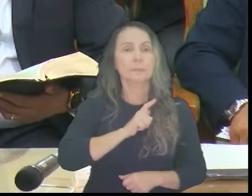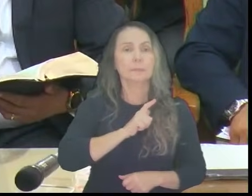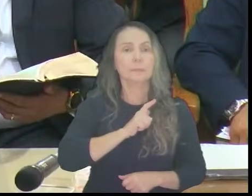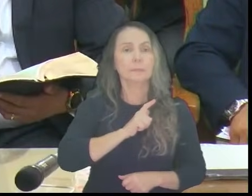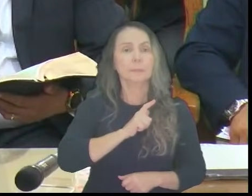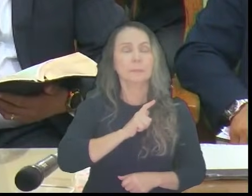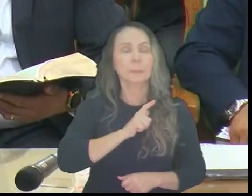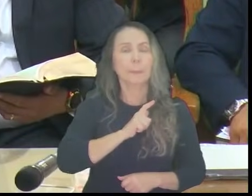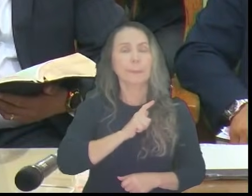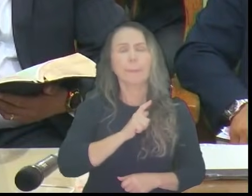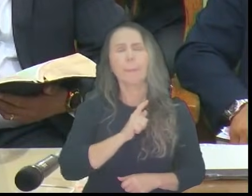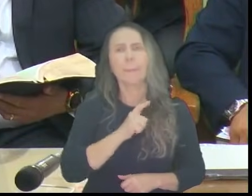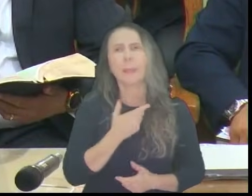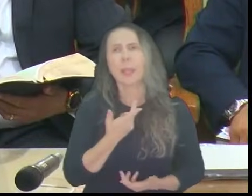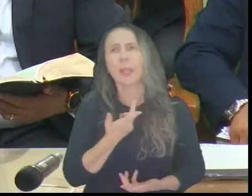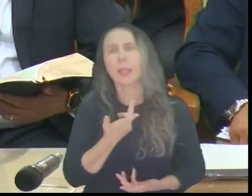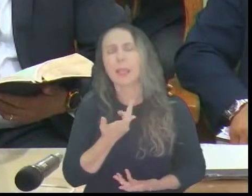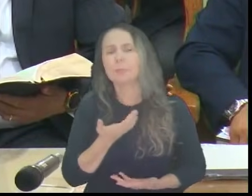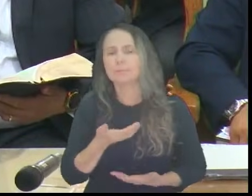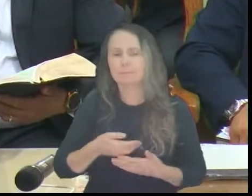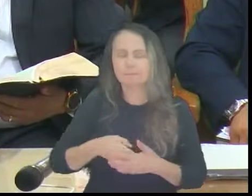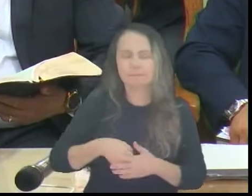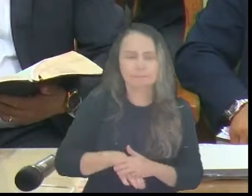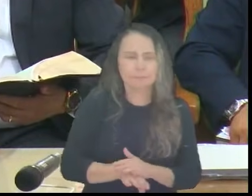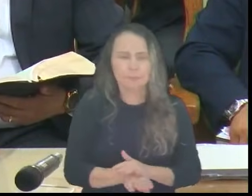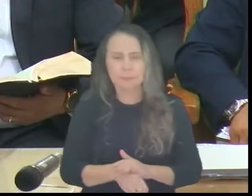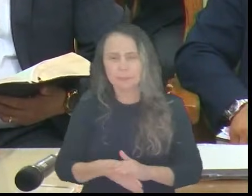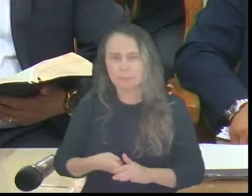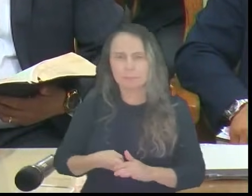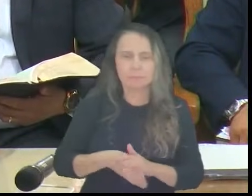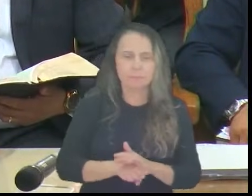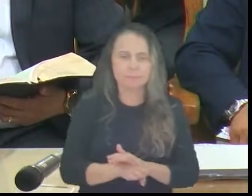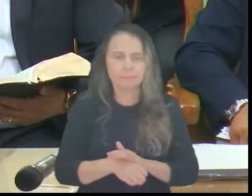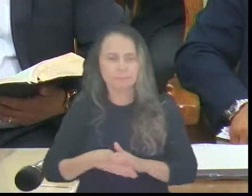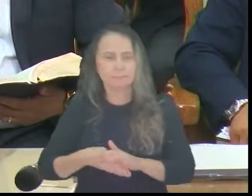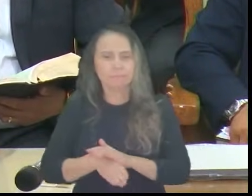uma coisa que incomodava os inimigos?